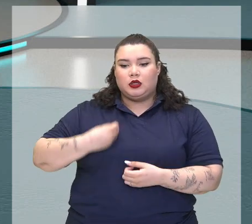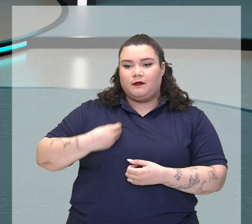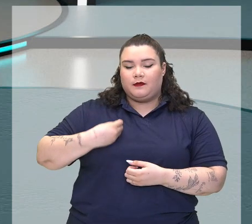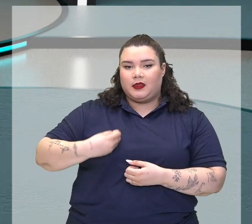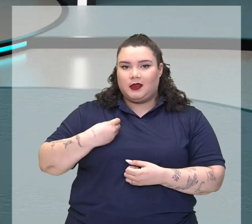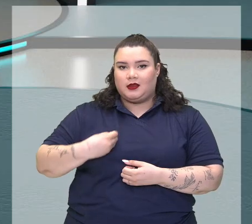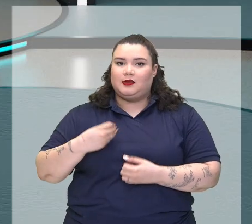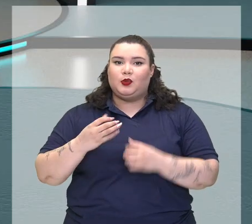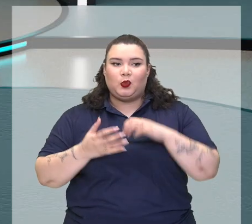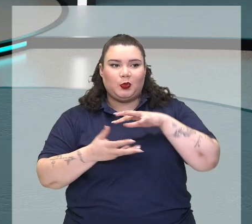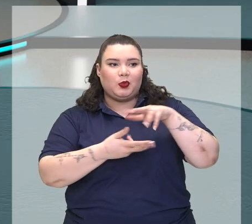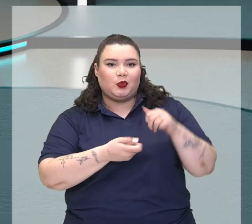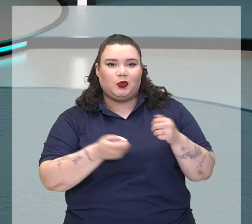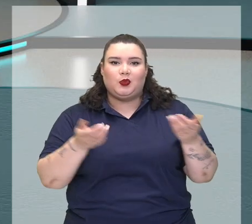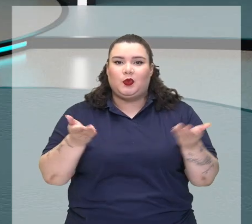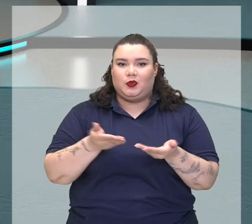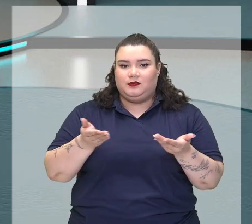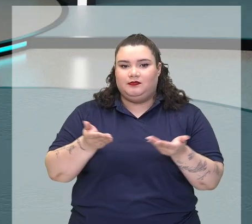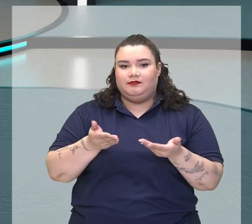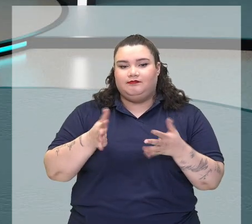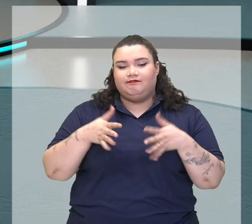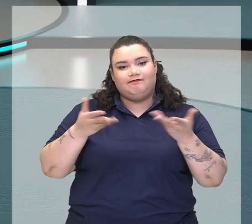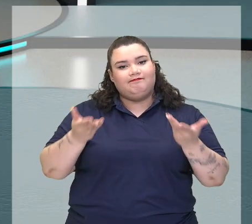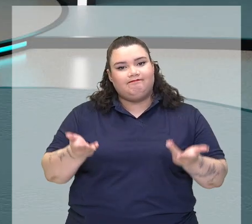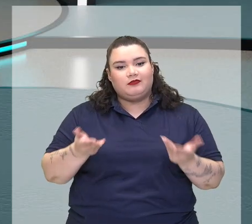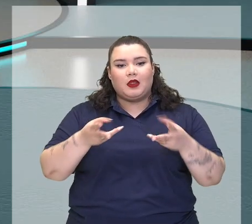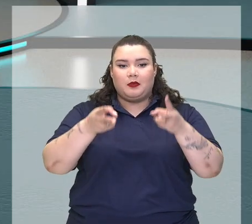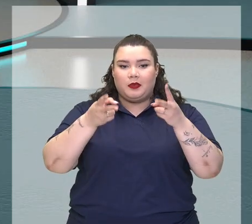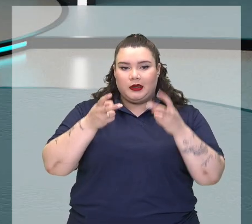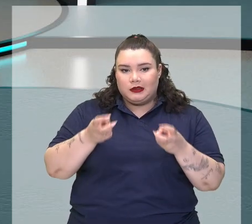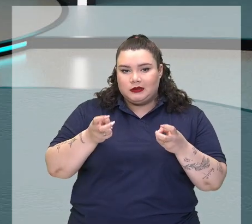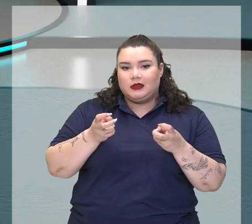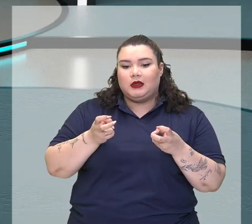vivemos. Infelizmente, certo? É a